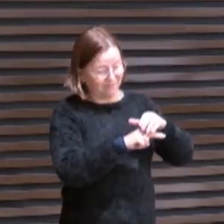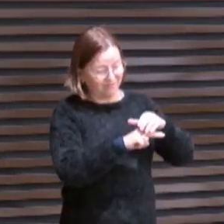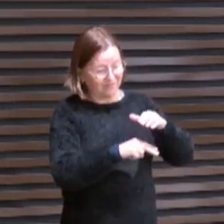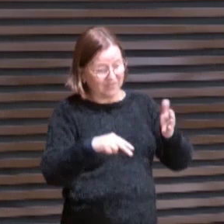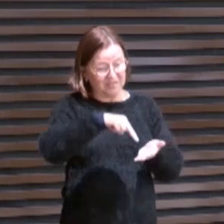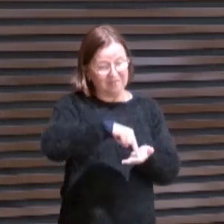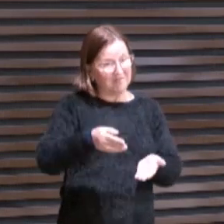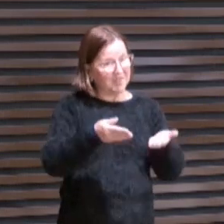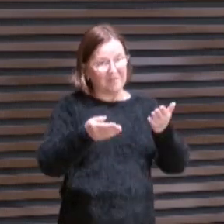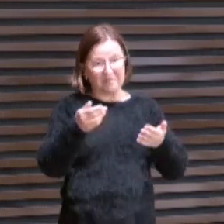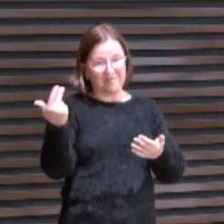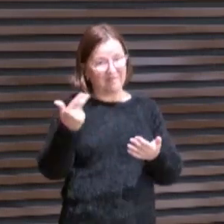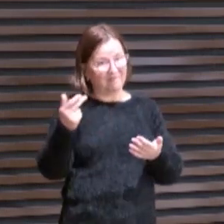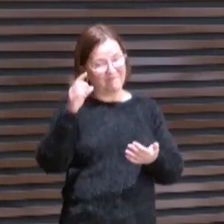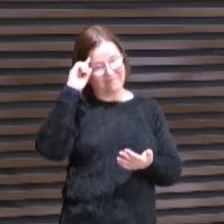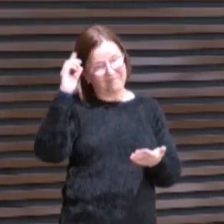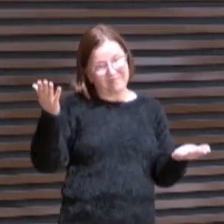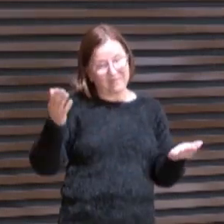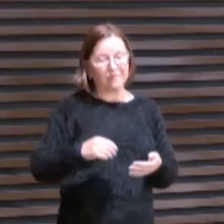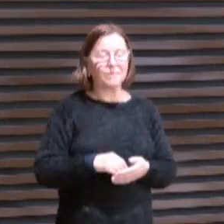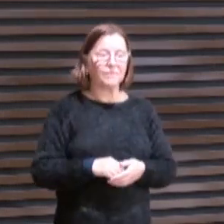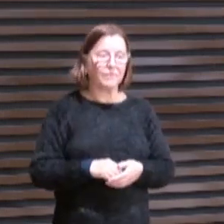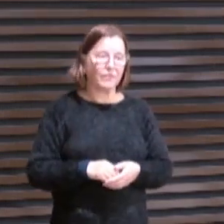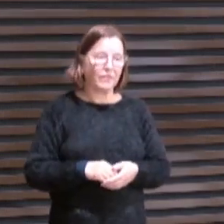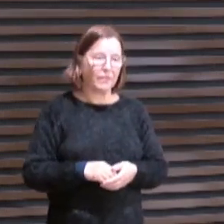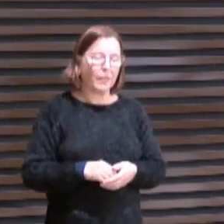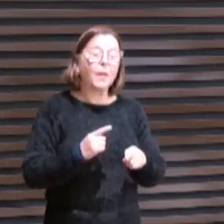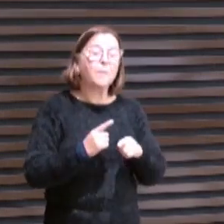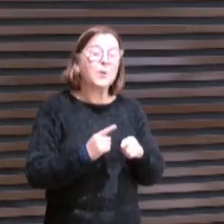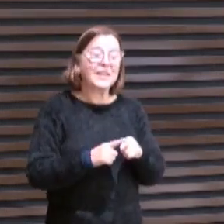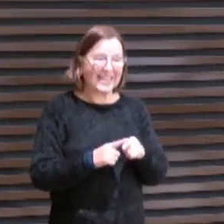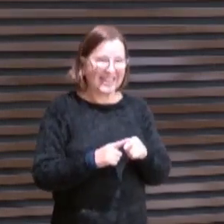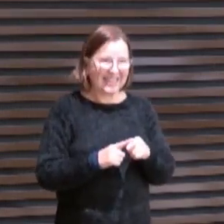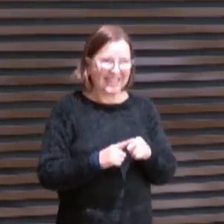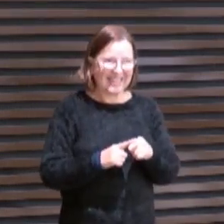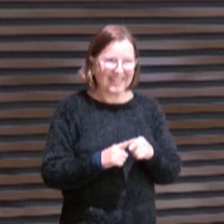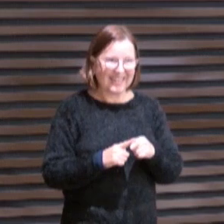Eles tiraram isso. Sabe por quê? Porque aqui está